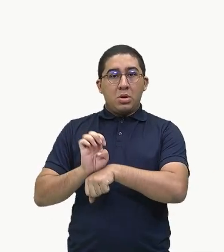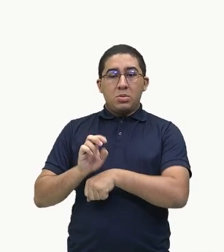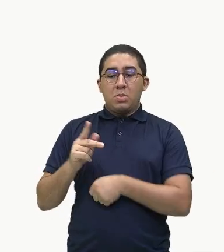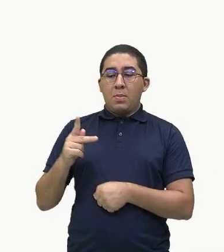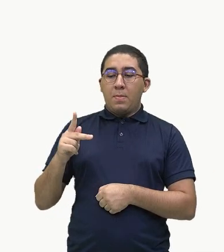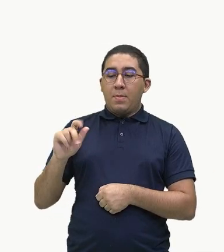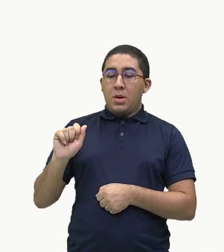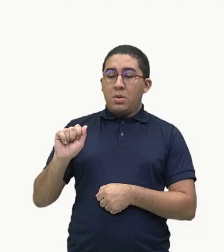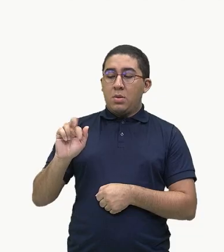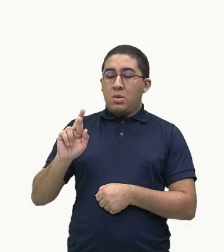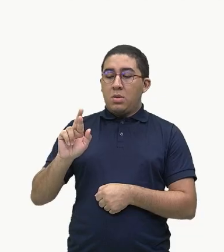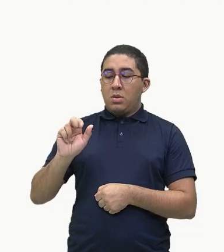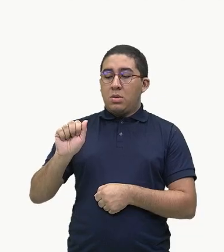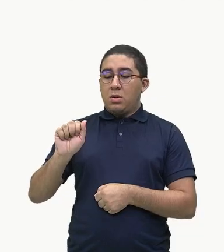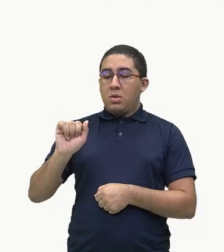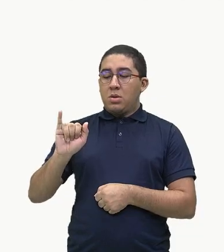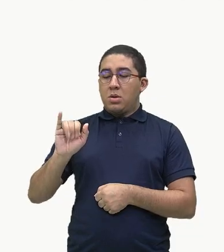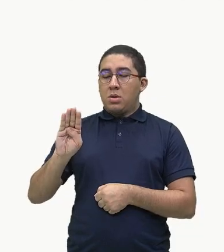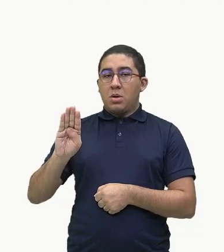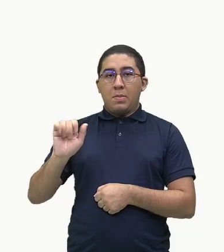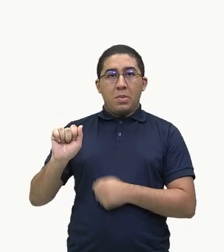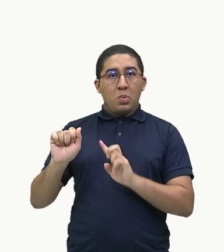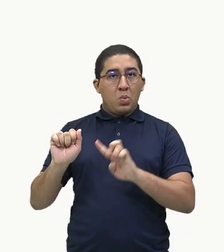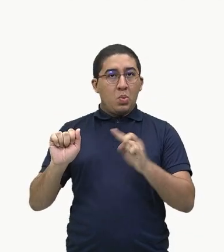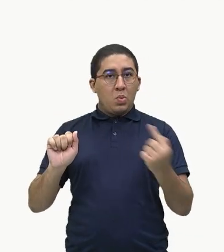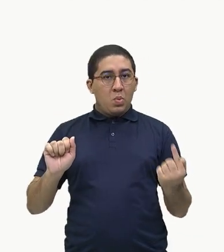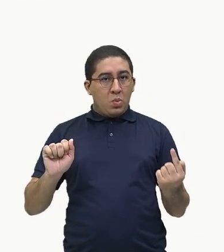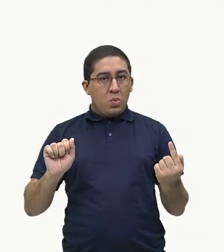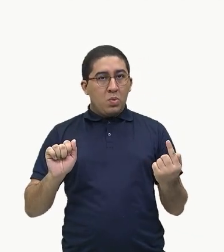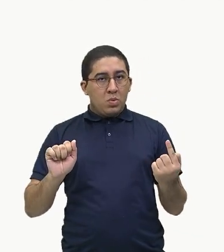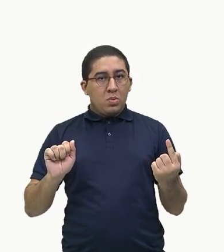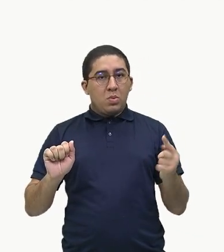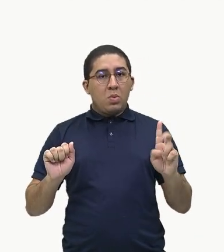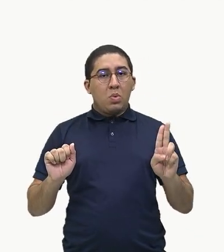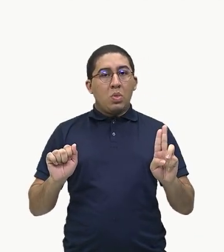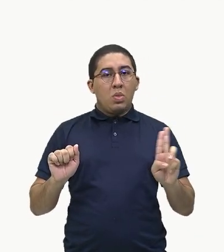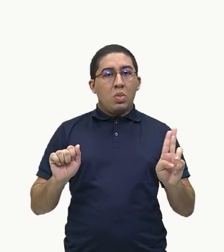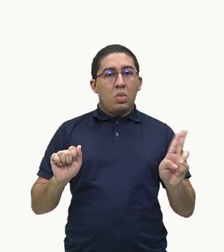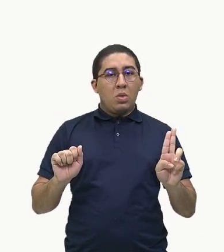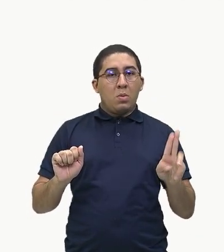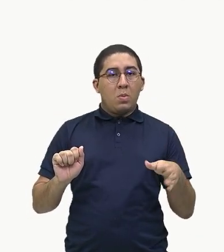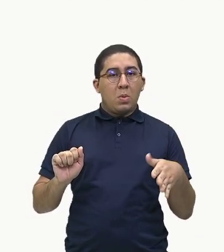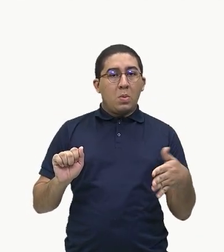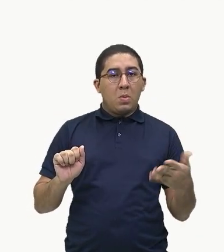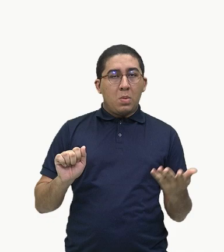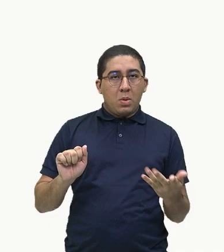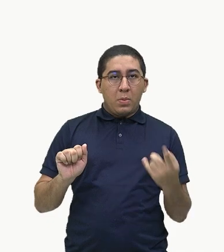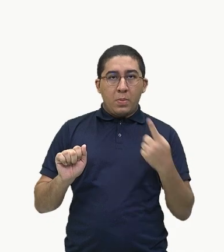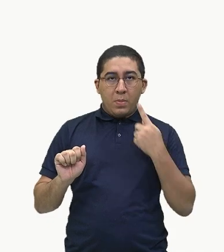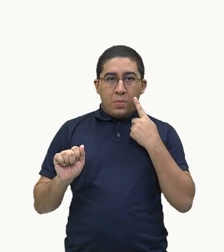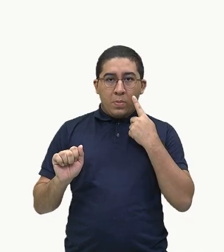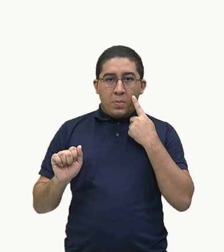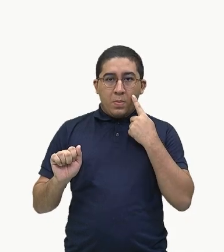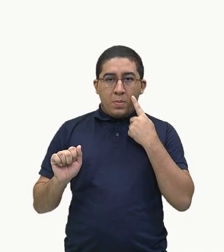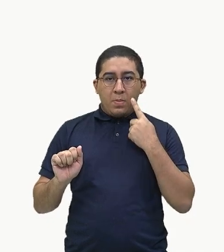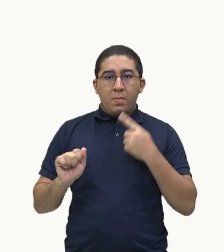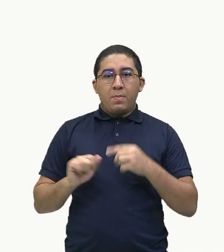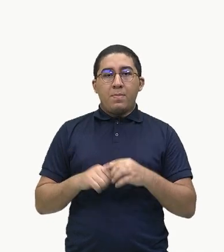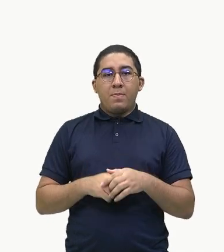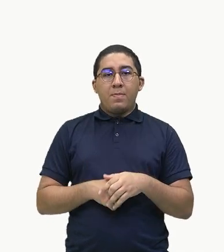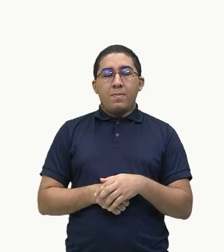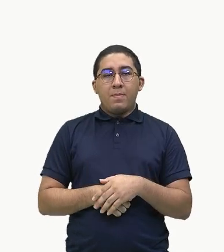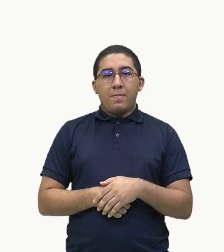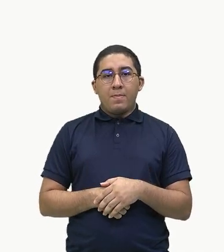ponto extremo mais oeste do território brasileiro, a oeste do território, é a nascente do